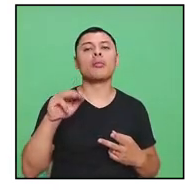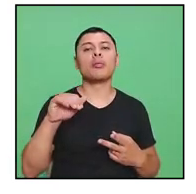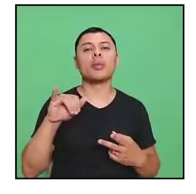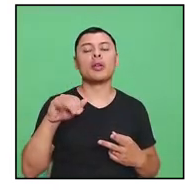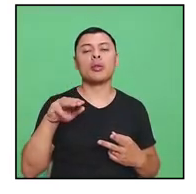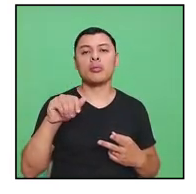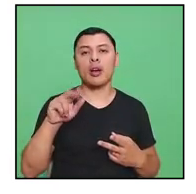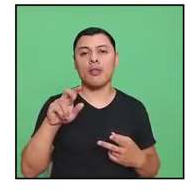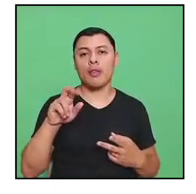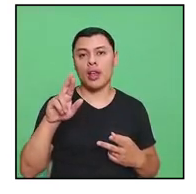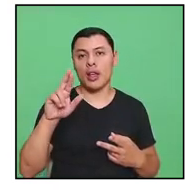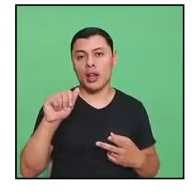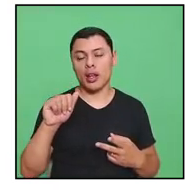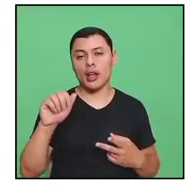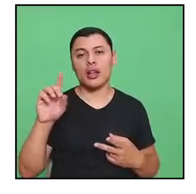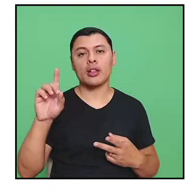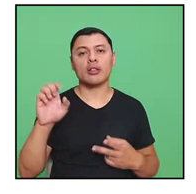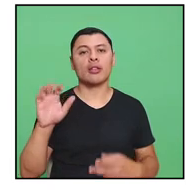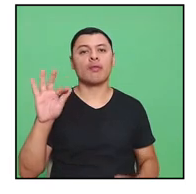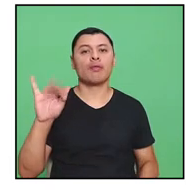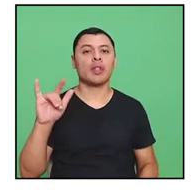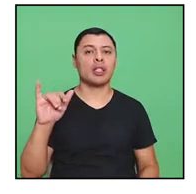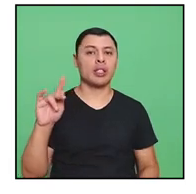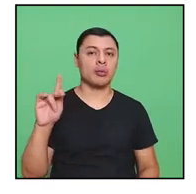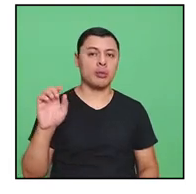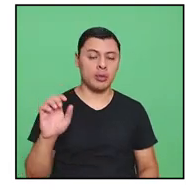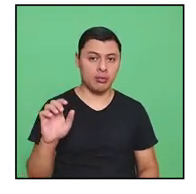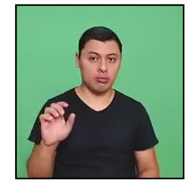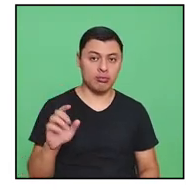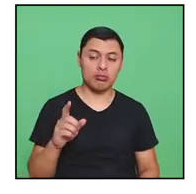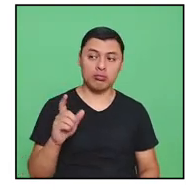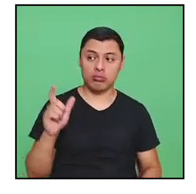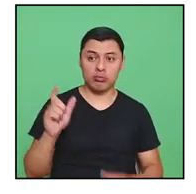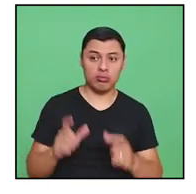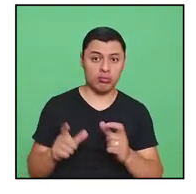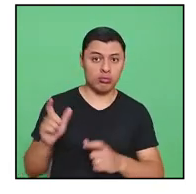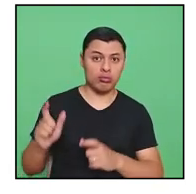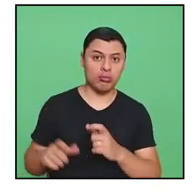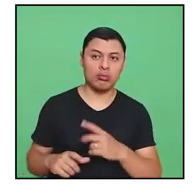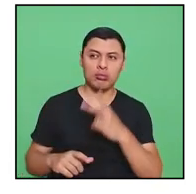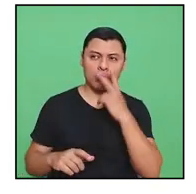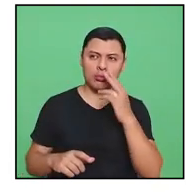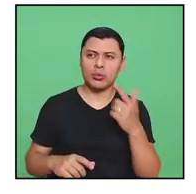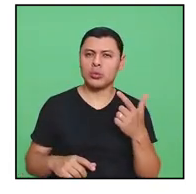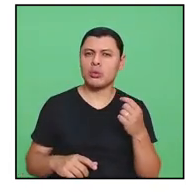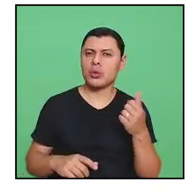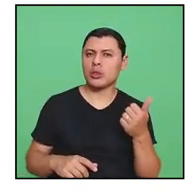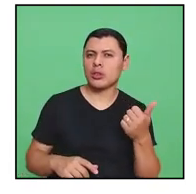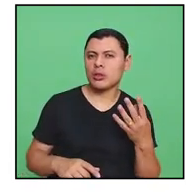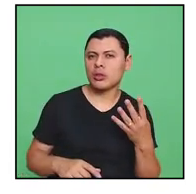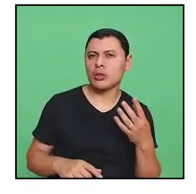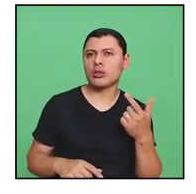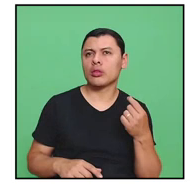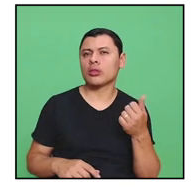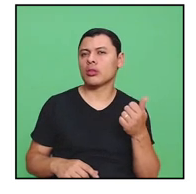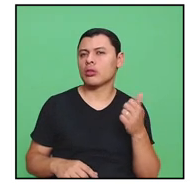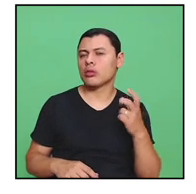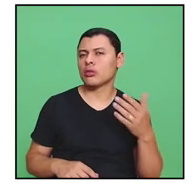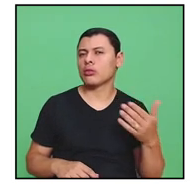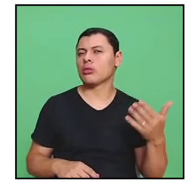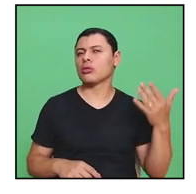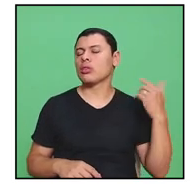são pessoas que estavam ali no início, assim, 2014, 2015, pensando